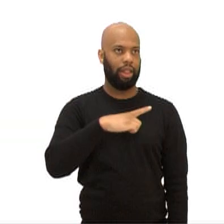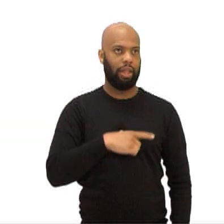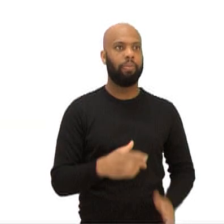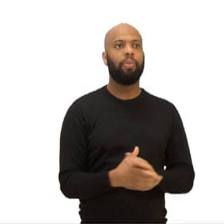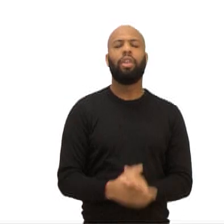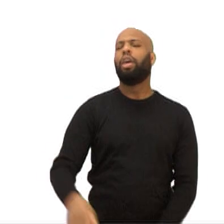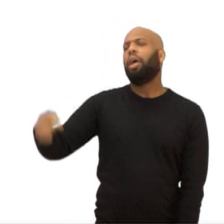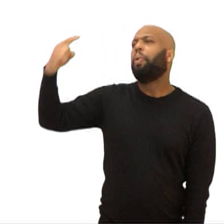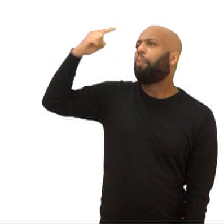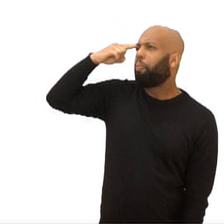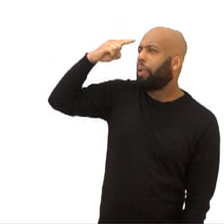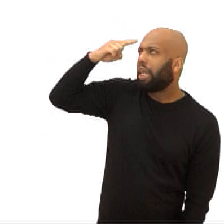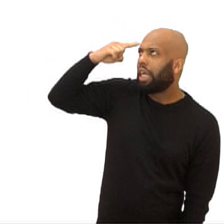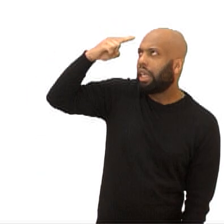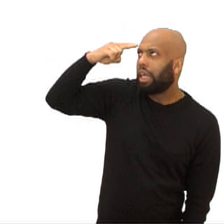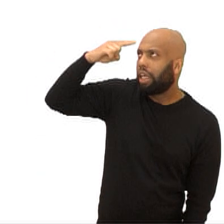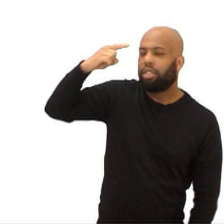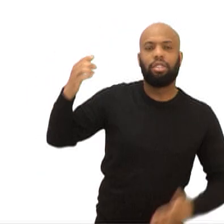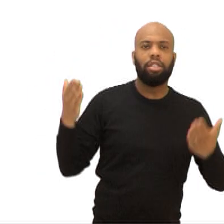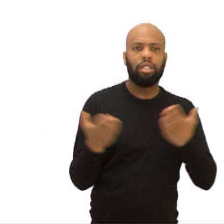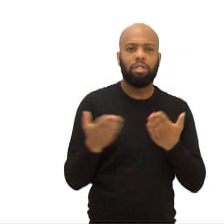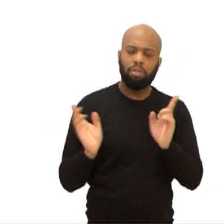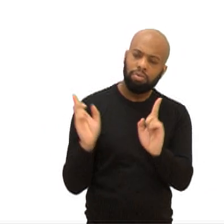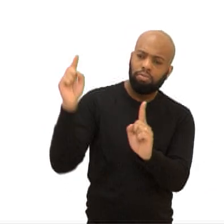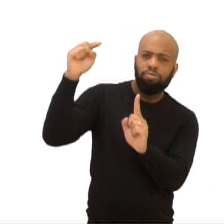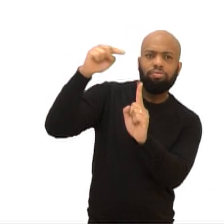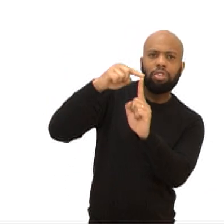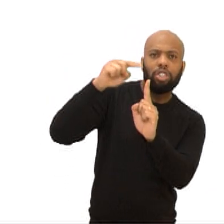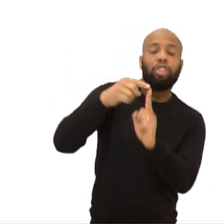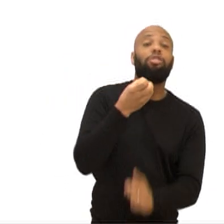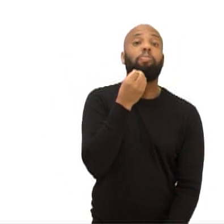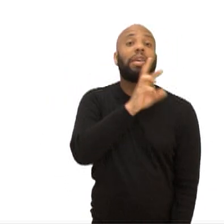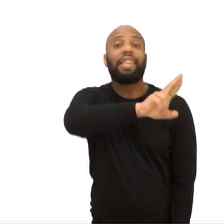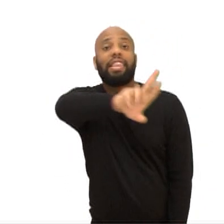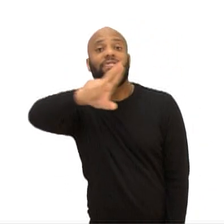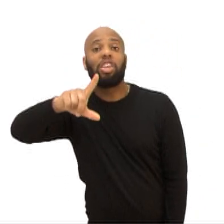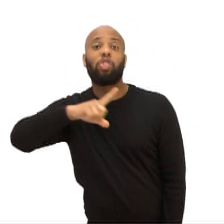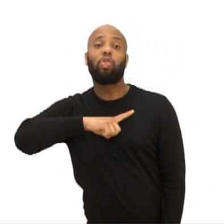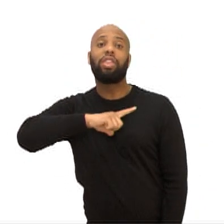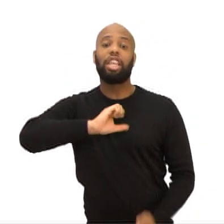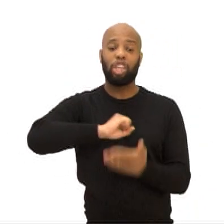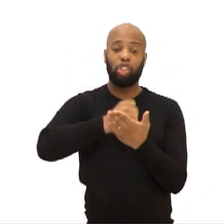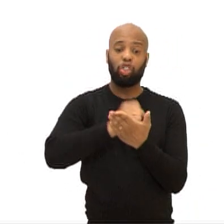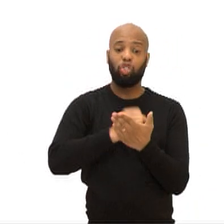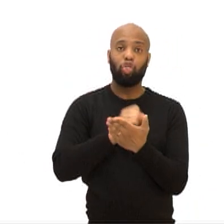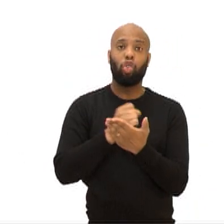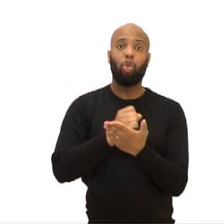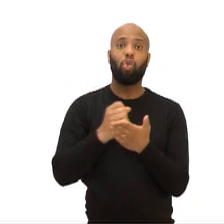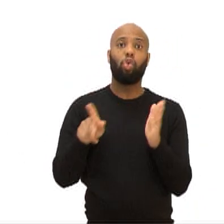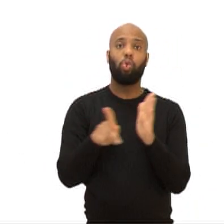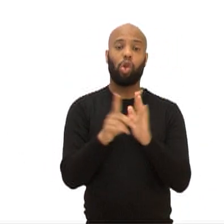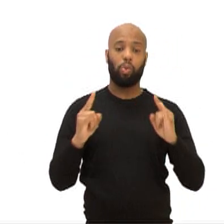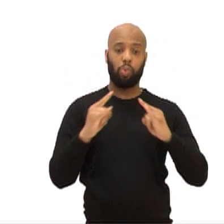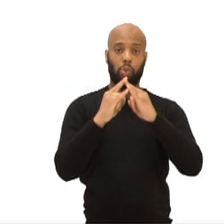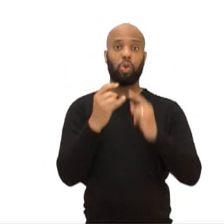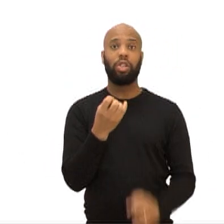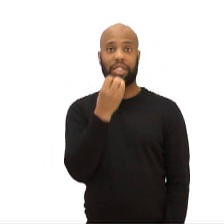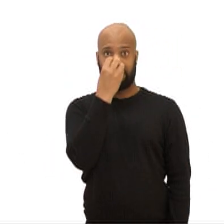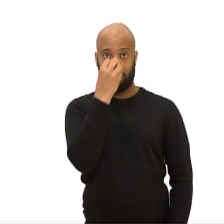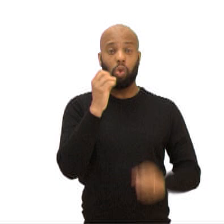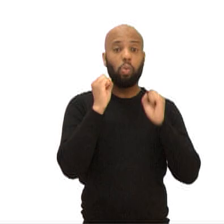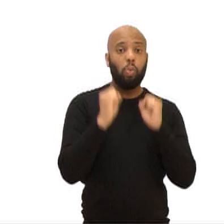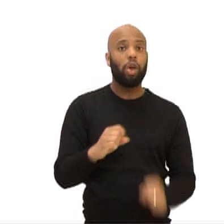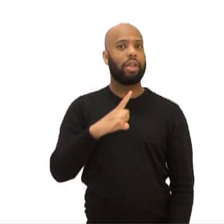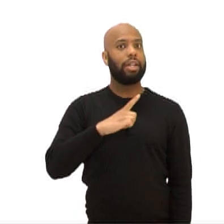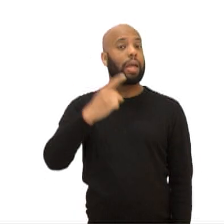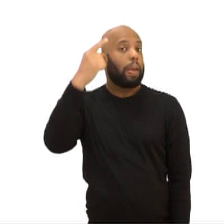Vamos pensar um pouquinho, ó. Pensa um pouquinho em que objetivos e benefícios esses Jogos Circenses podem levar aos seus praticantes.